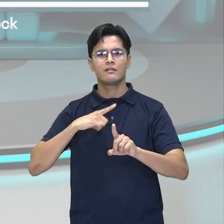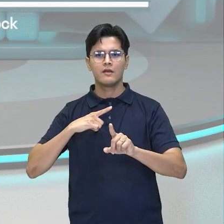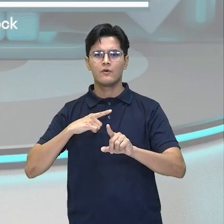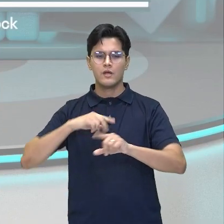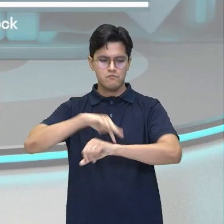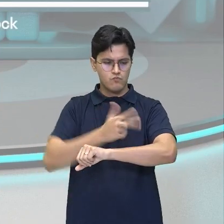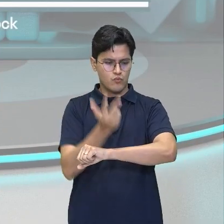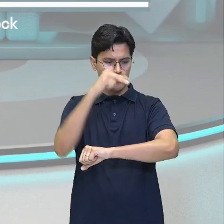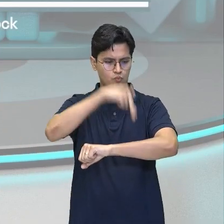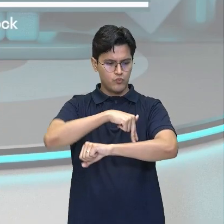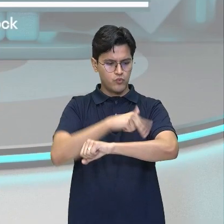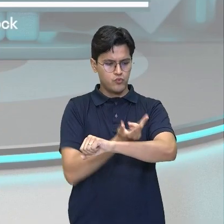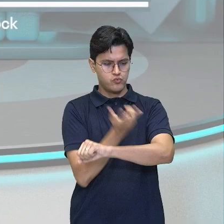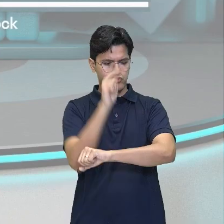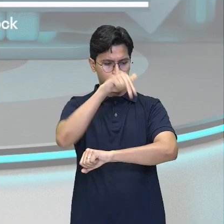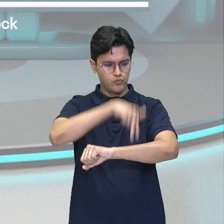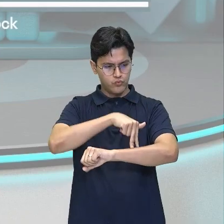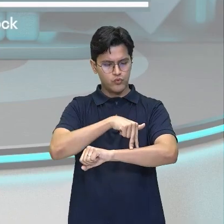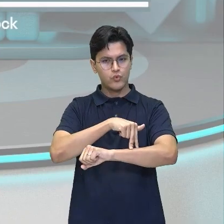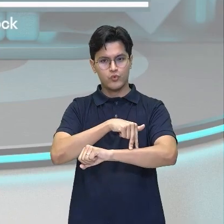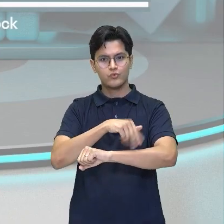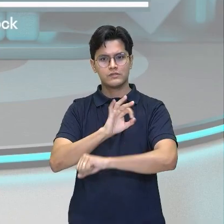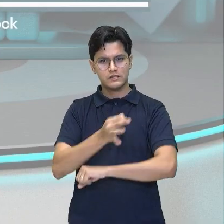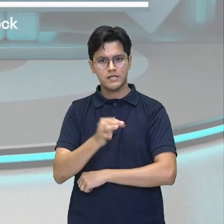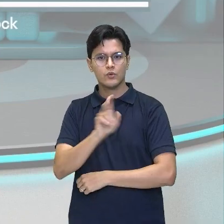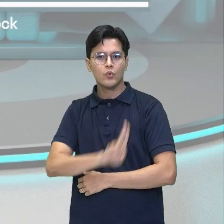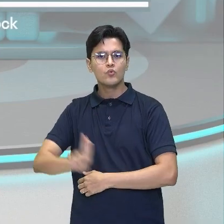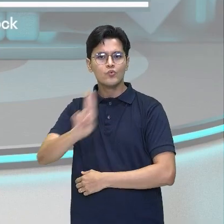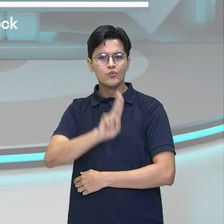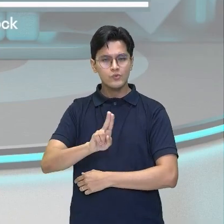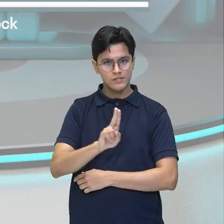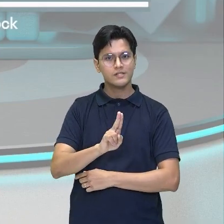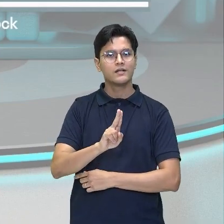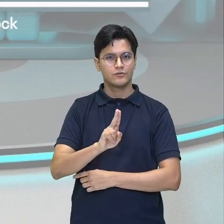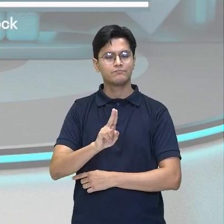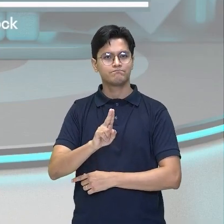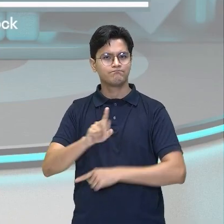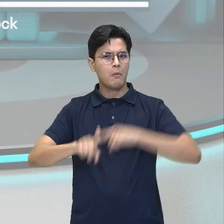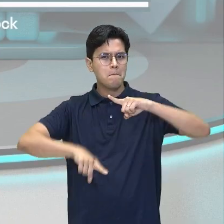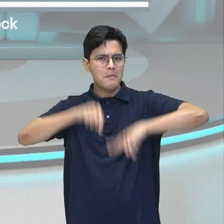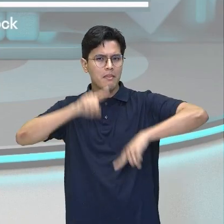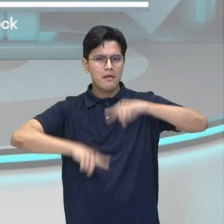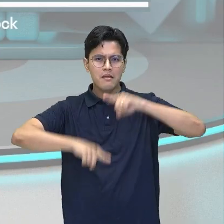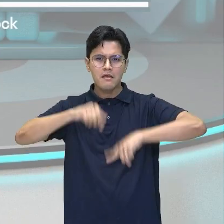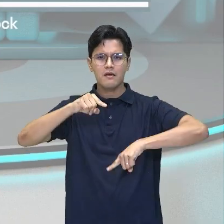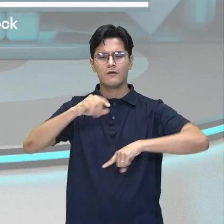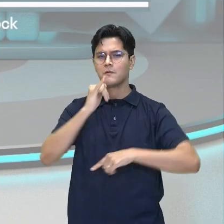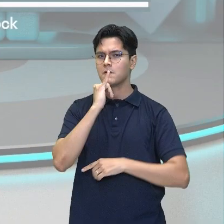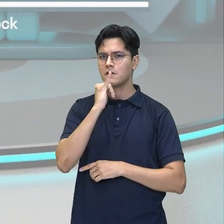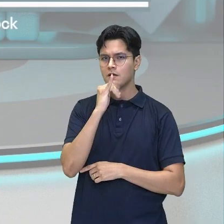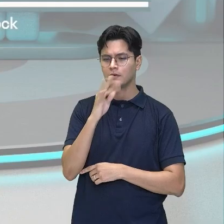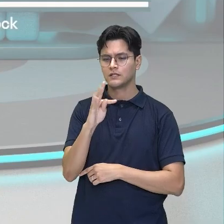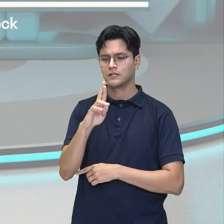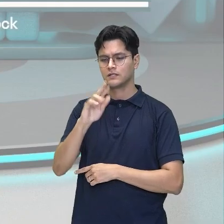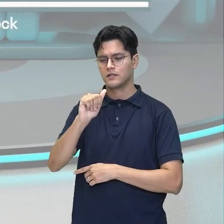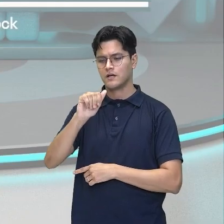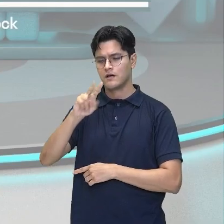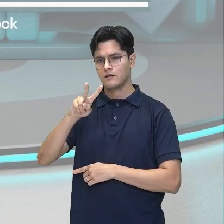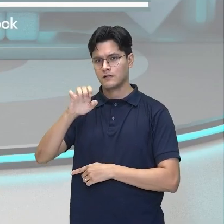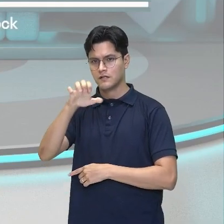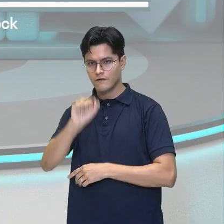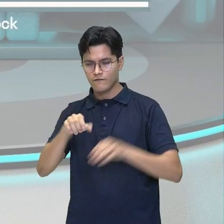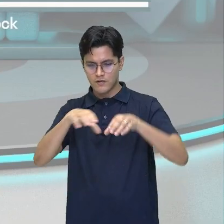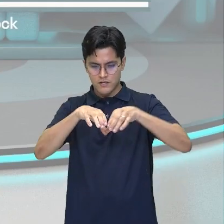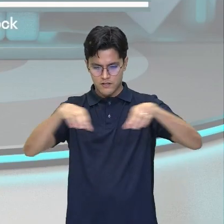acrobacias, né? Tudo isso feito com o auxílio de aparelhos, né? Como as traves, as argolas,